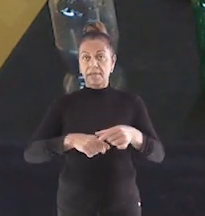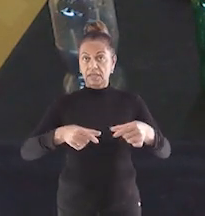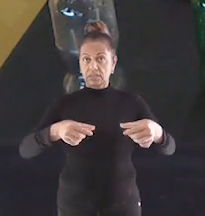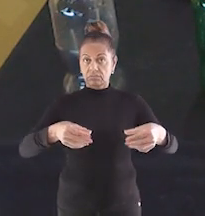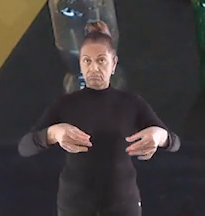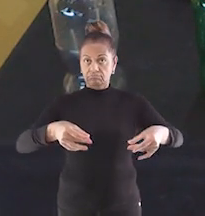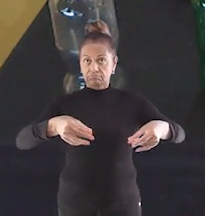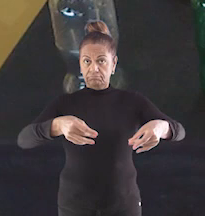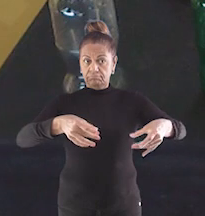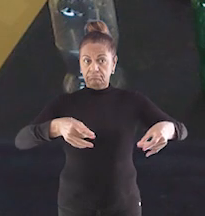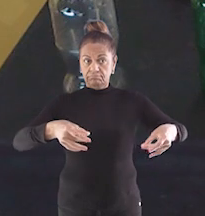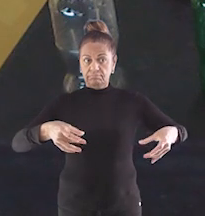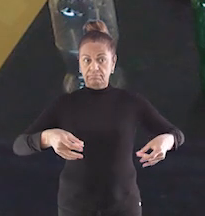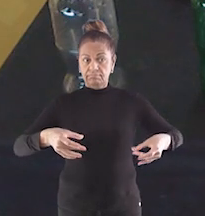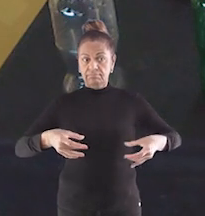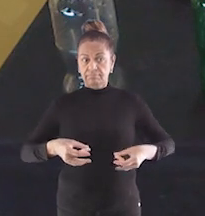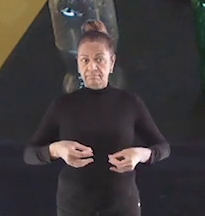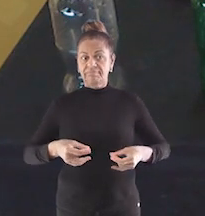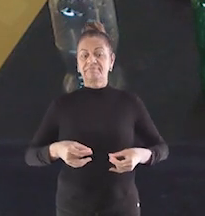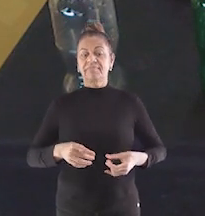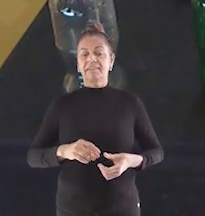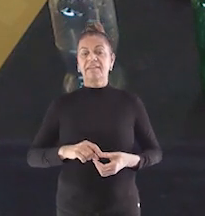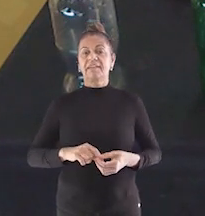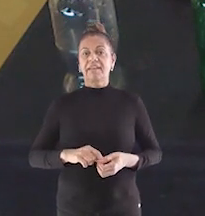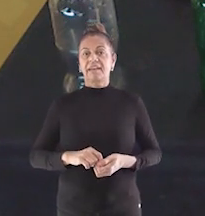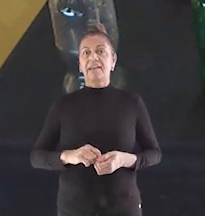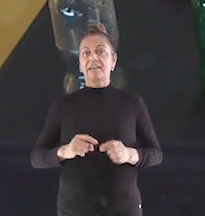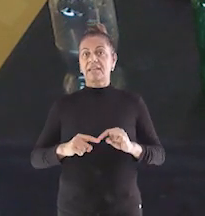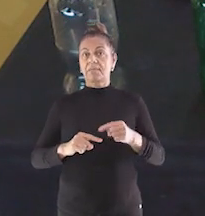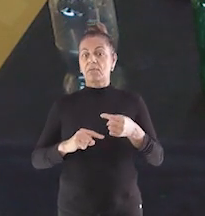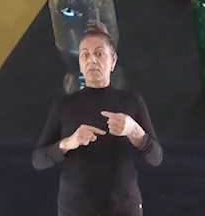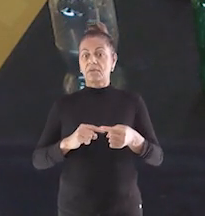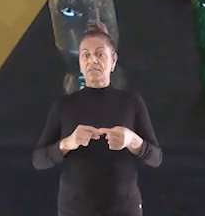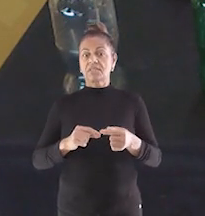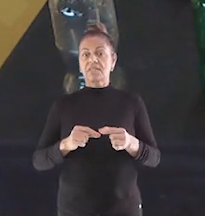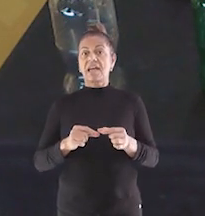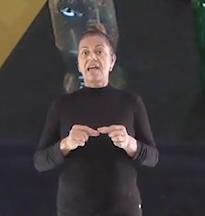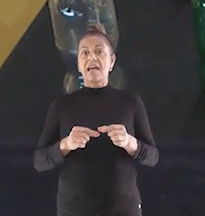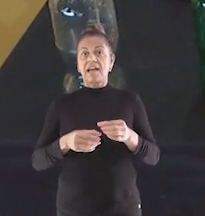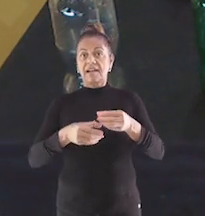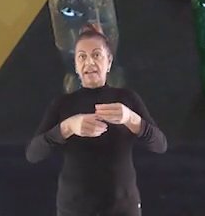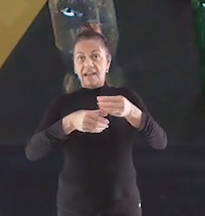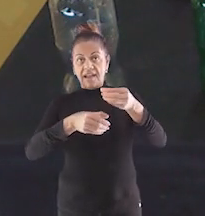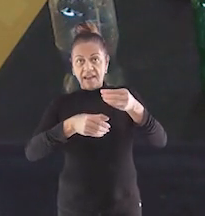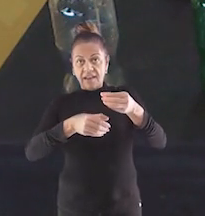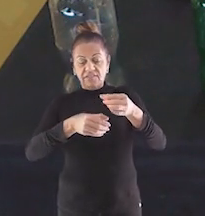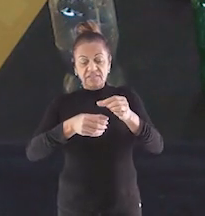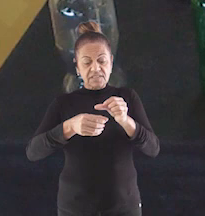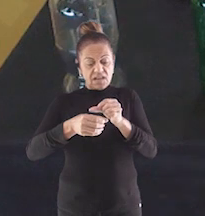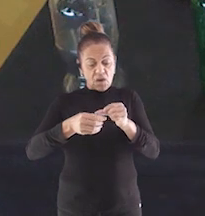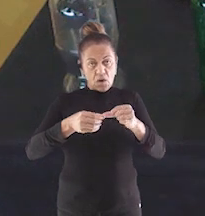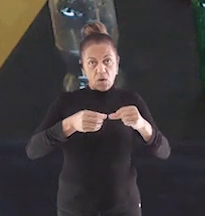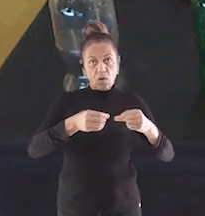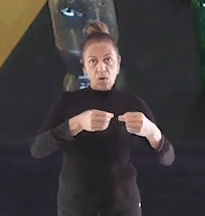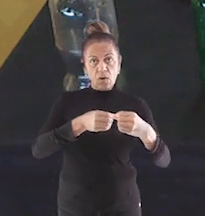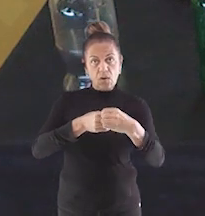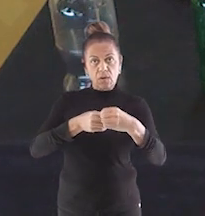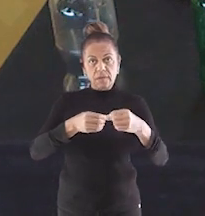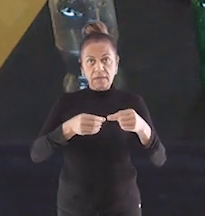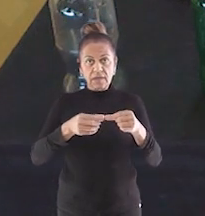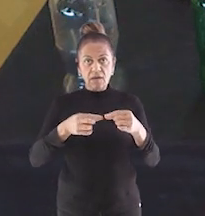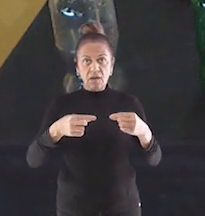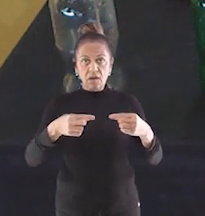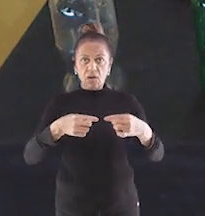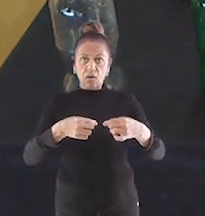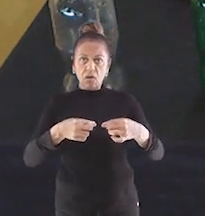Depois de prender todas as fitas, você vai dar a volta na garrafinha com a fita crepe.